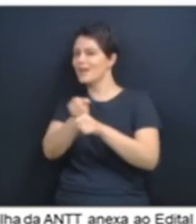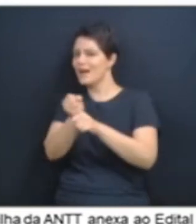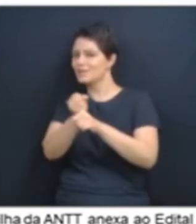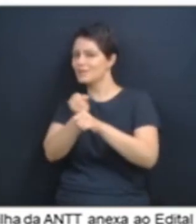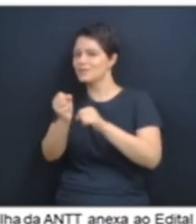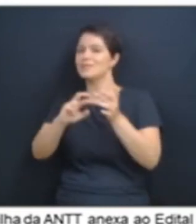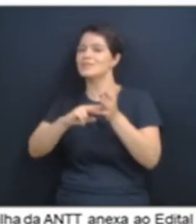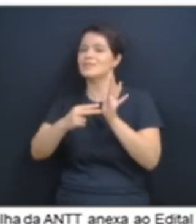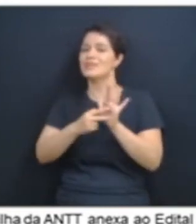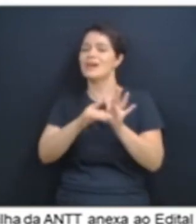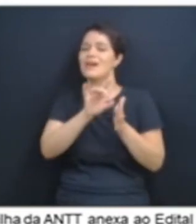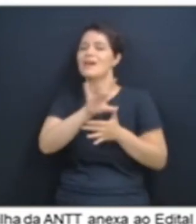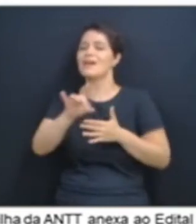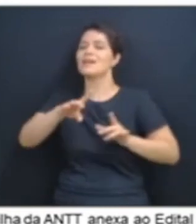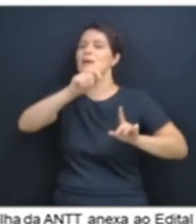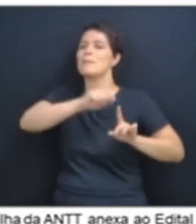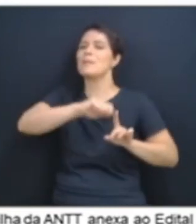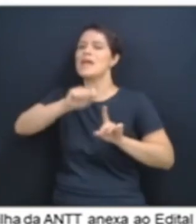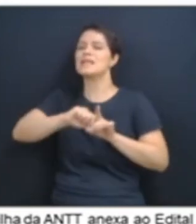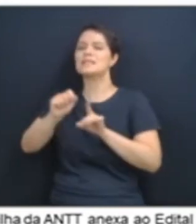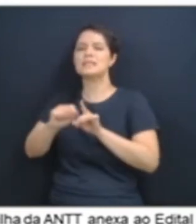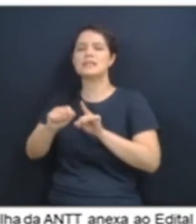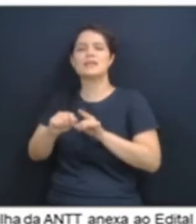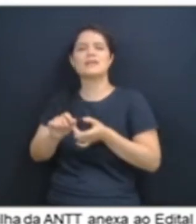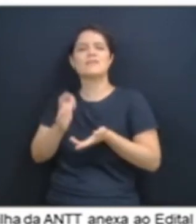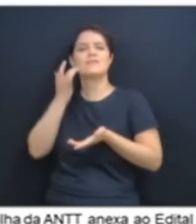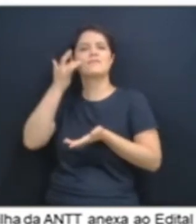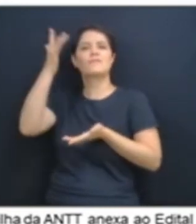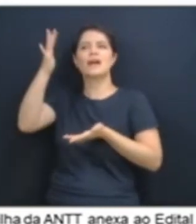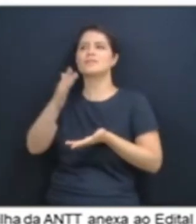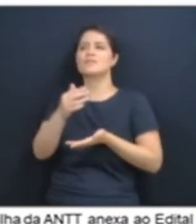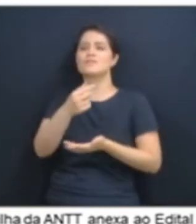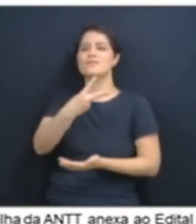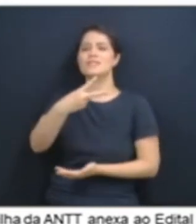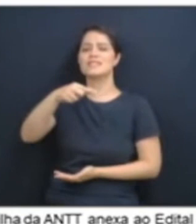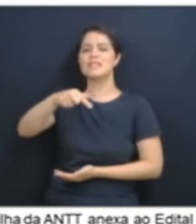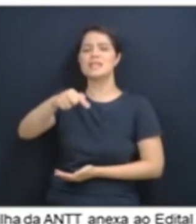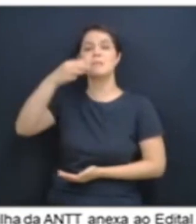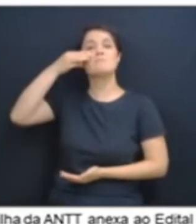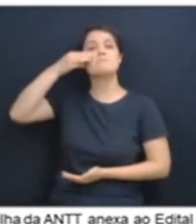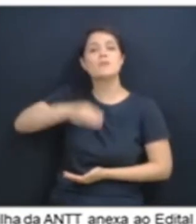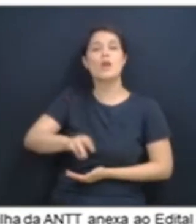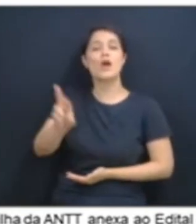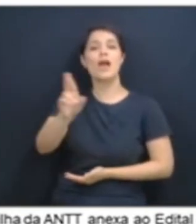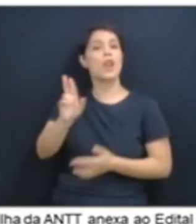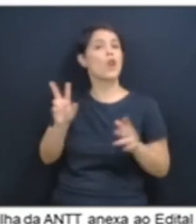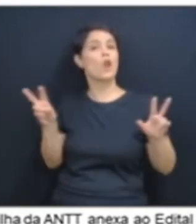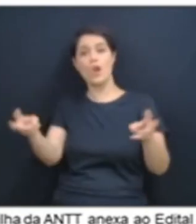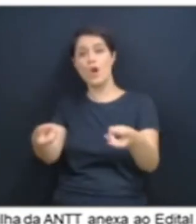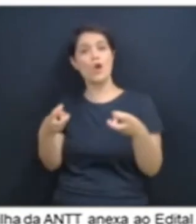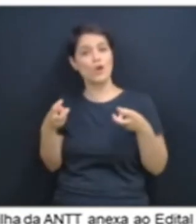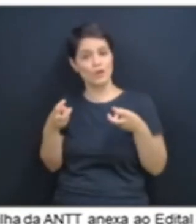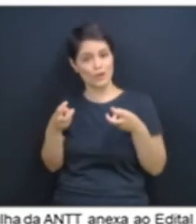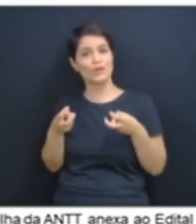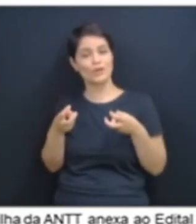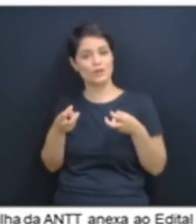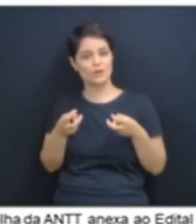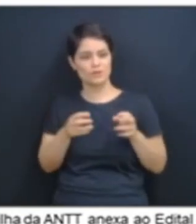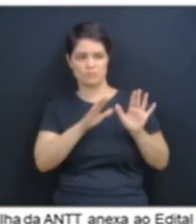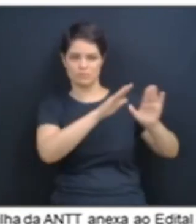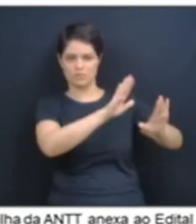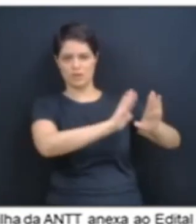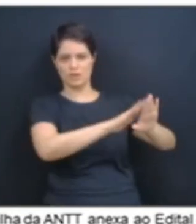por mês para a concessão desse lote. 27 milhões de lucro, segundo eles, a planilha é